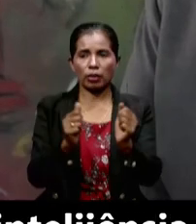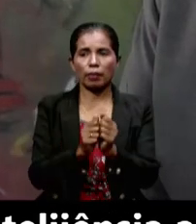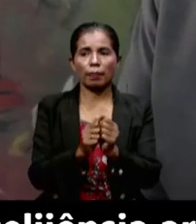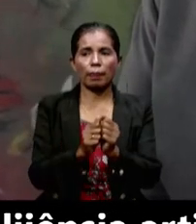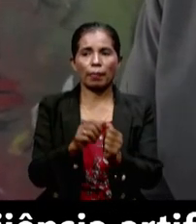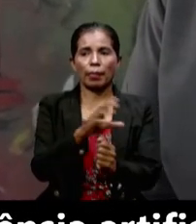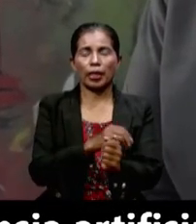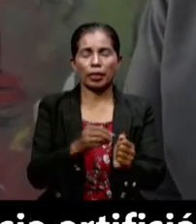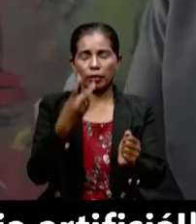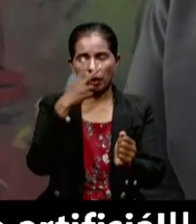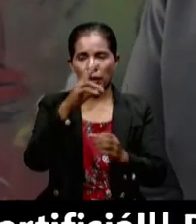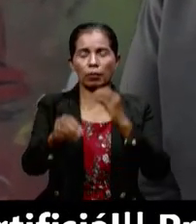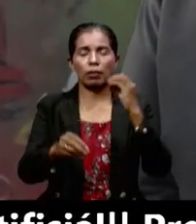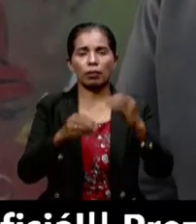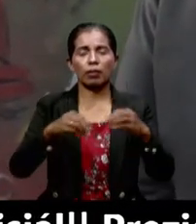acederam a funções